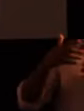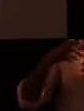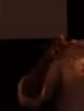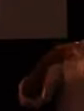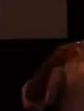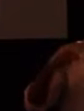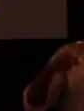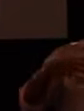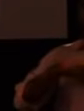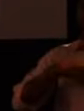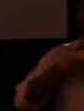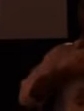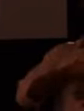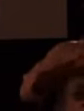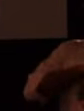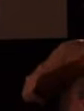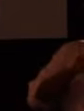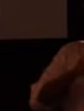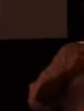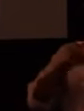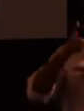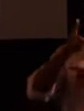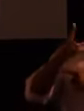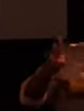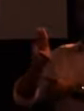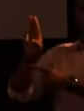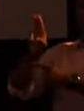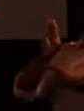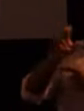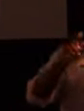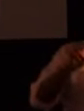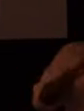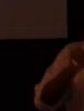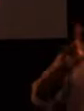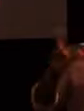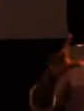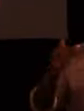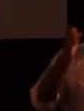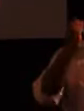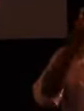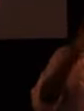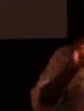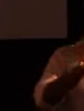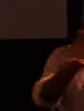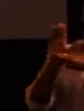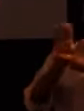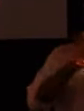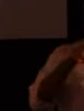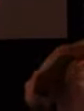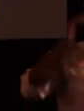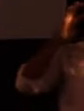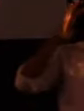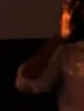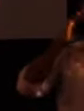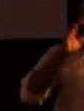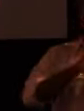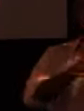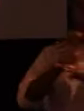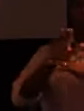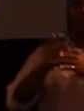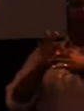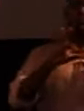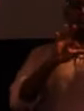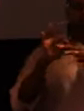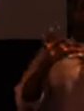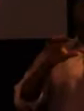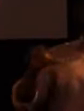perspectiva de todas as premissas que o plano diretor veio, que trouxe e a LOAS também. Então, vai refletir no conjunto, e aí